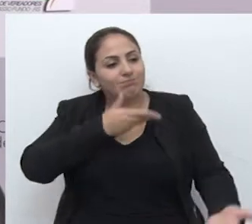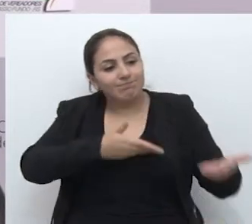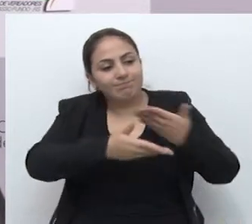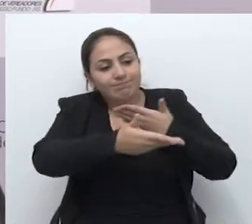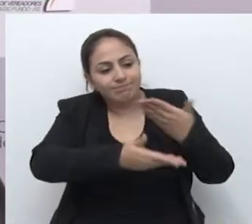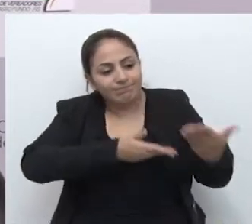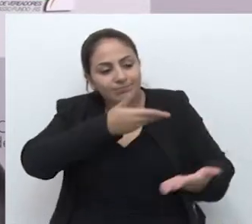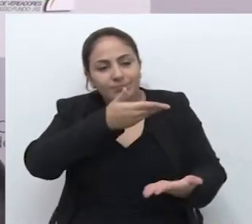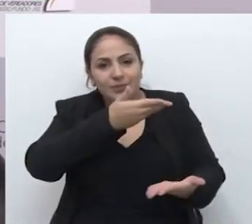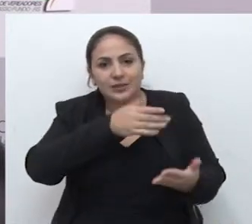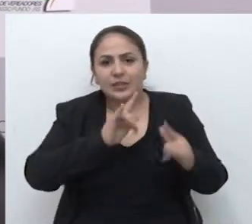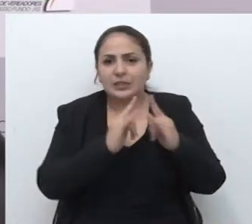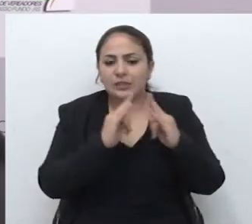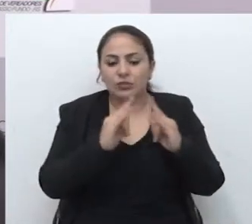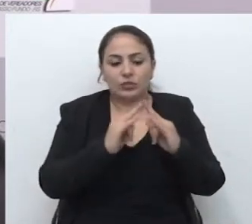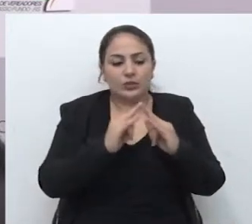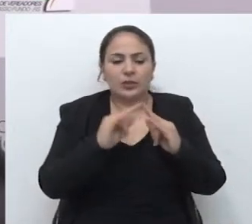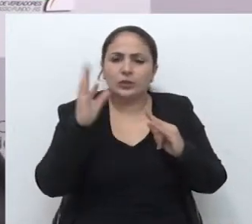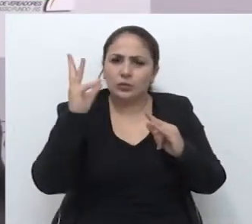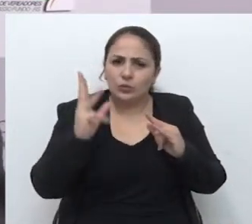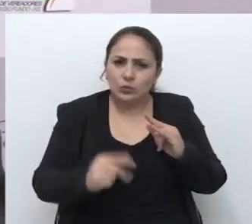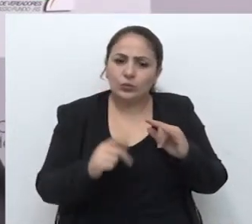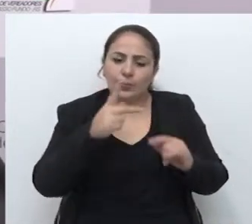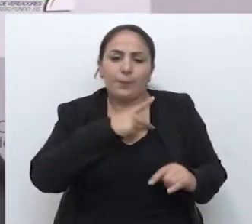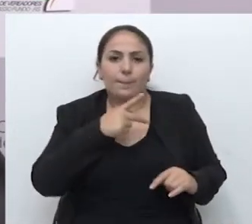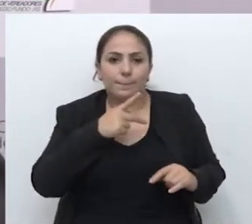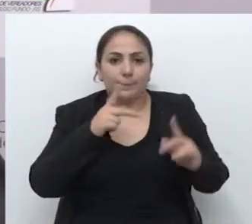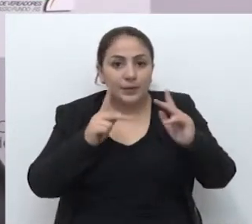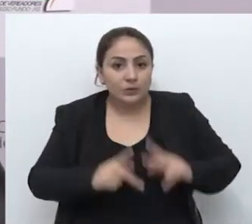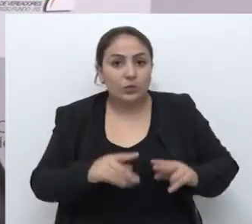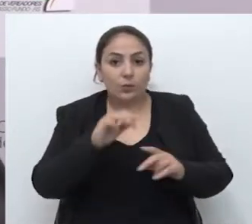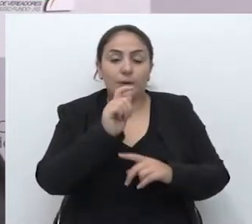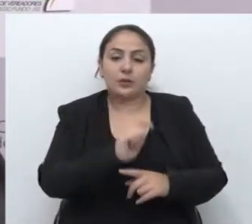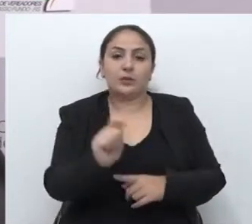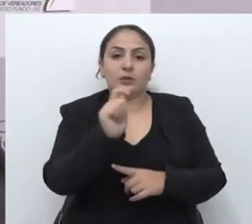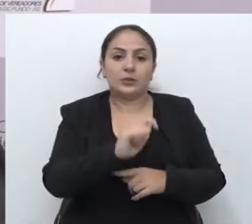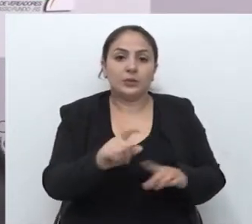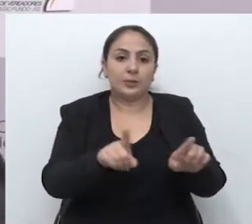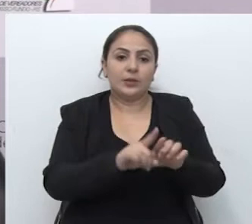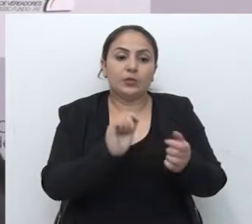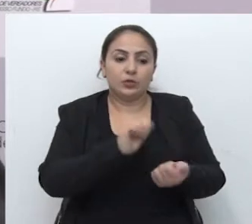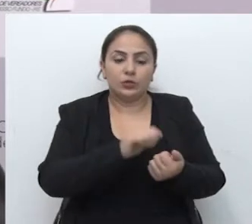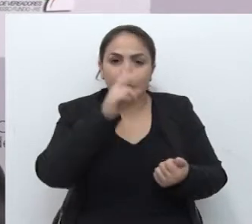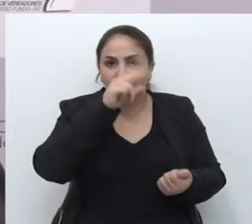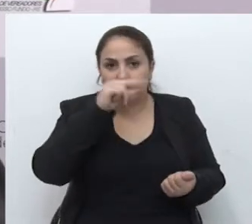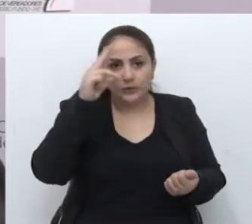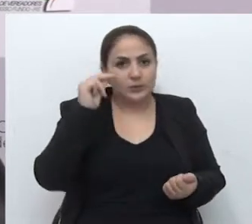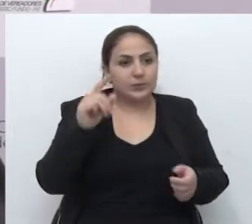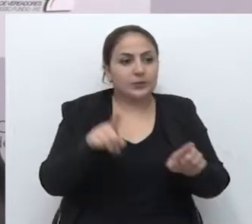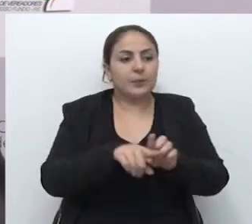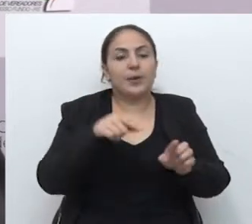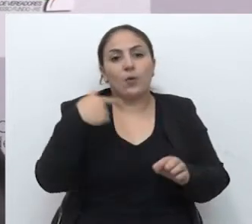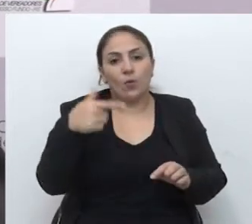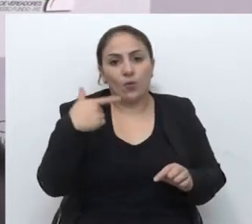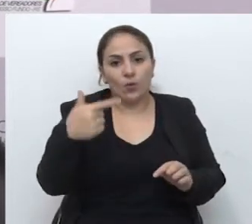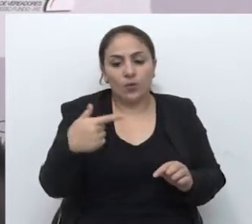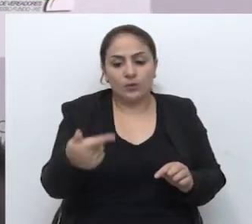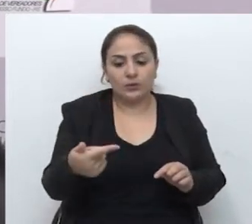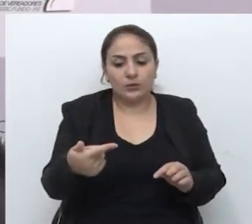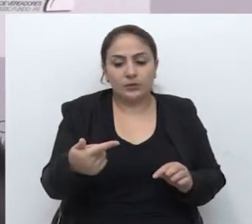intermediação entre as entidades, entre as pessoas, entre uma associação, junto com o Executivo e junto com